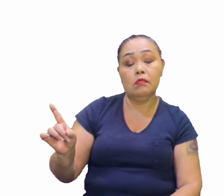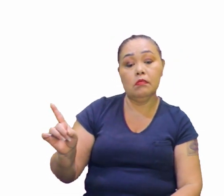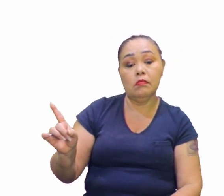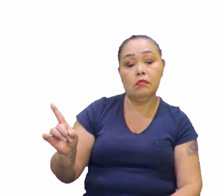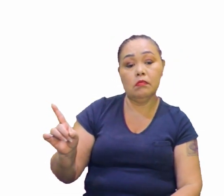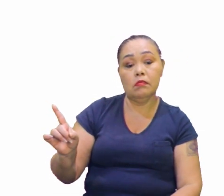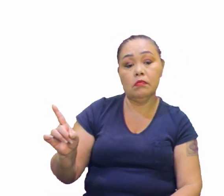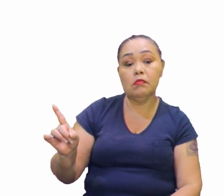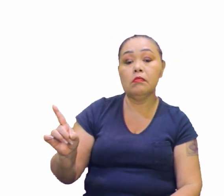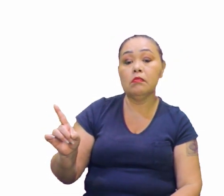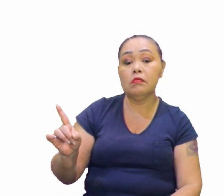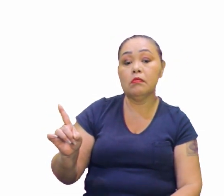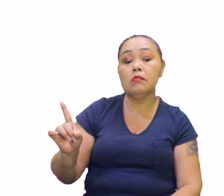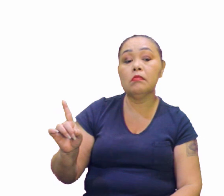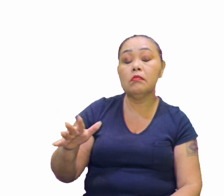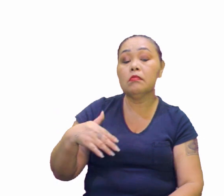Então,